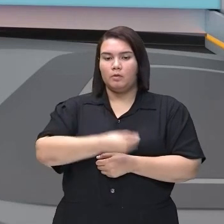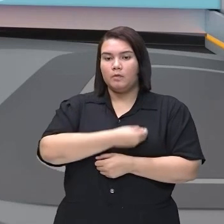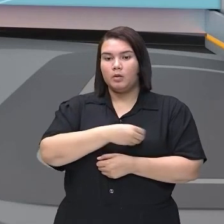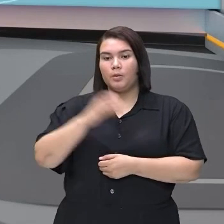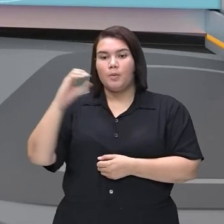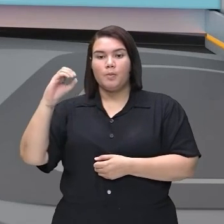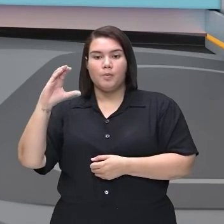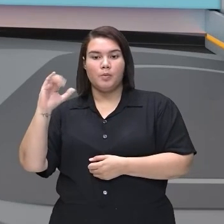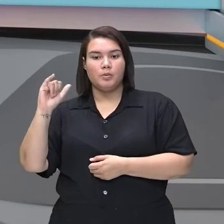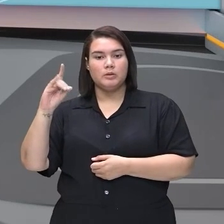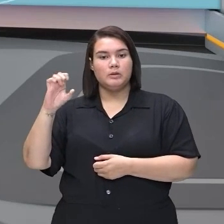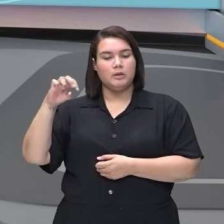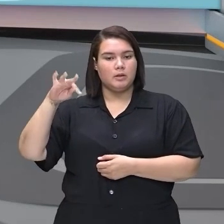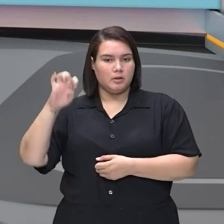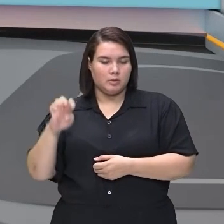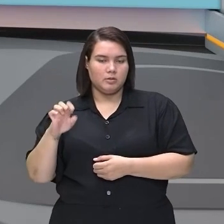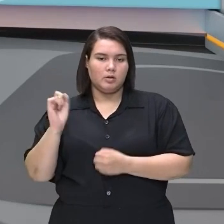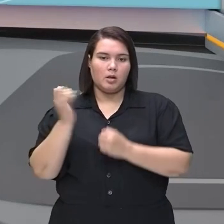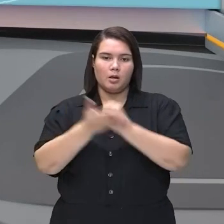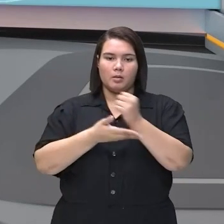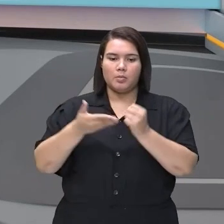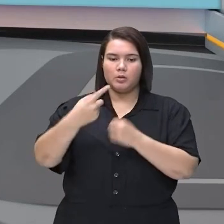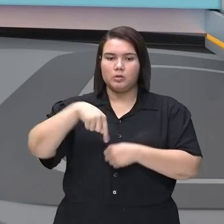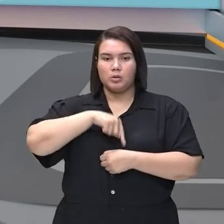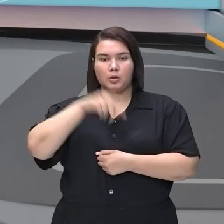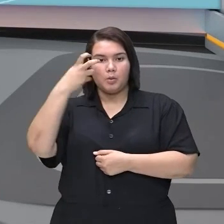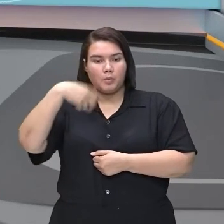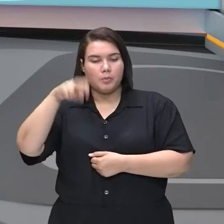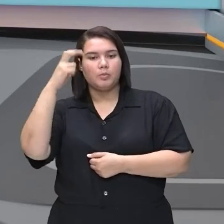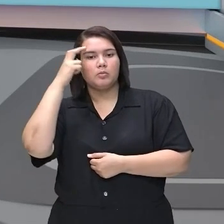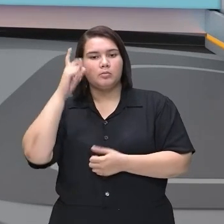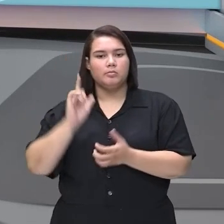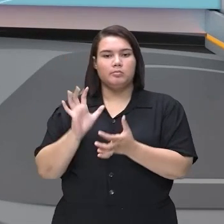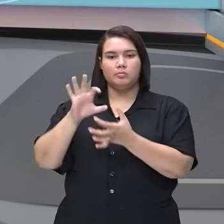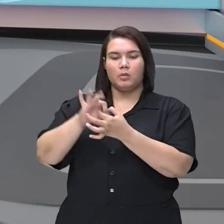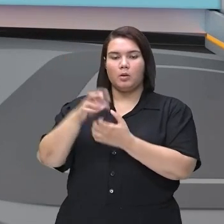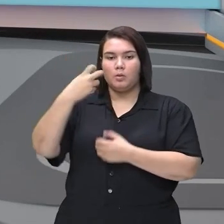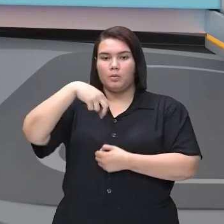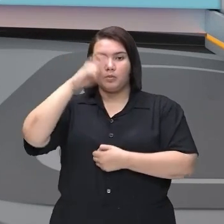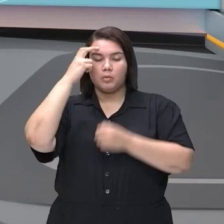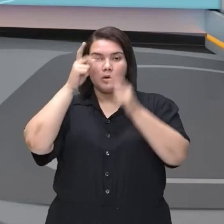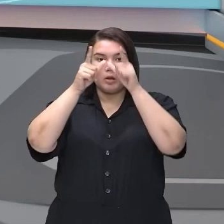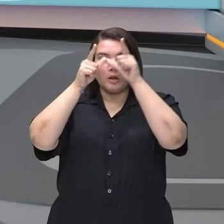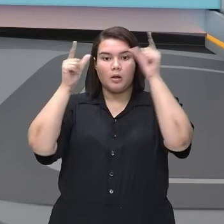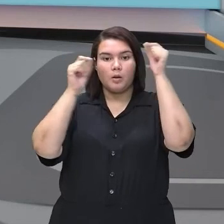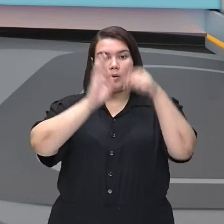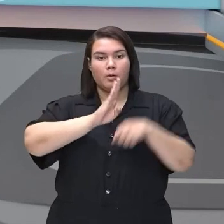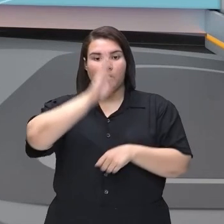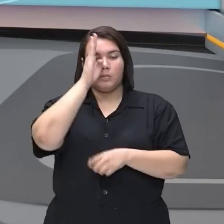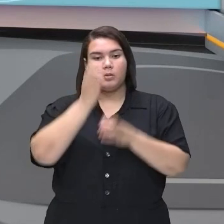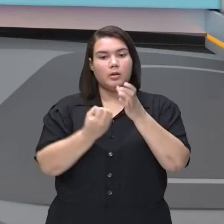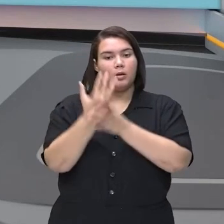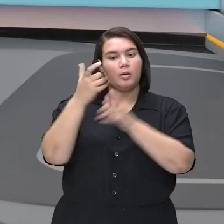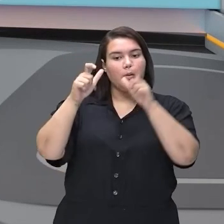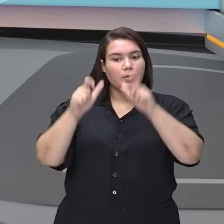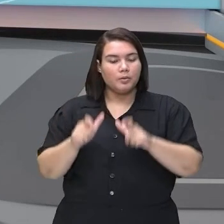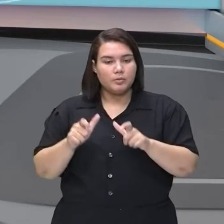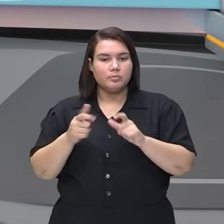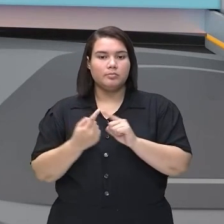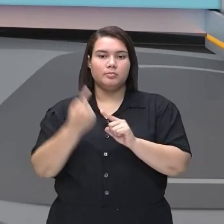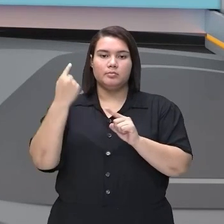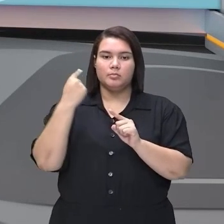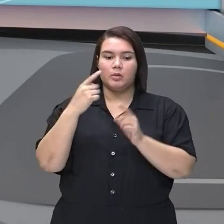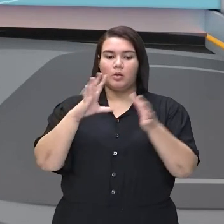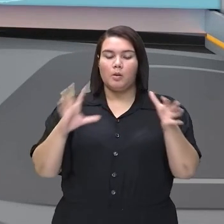mundo ocidental e a base da nossa cultura está ali na cultura grego-romana, que surge aonde? A partir